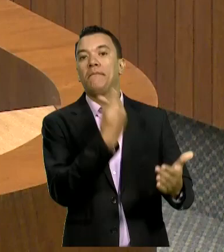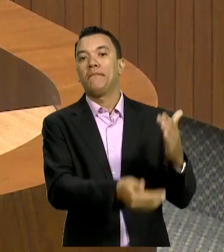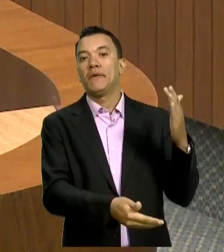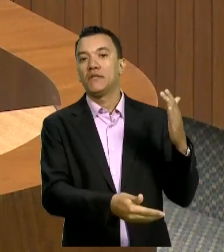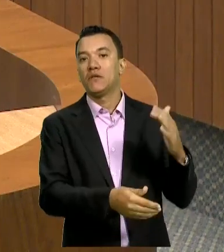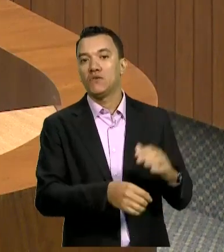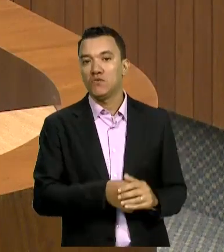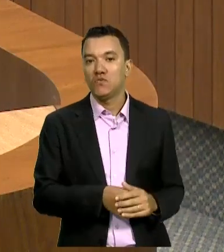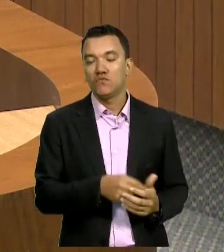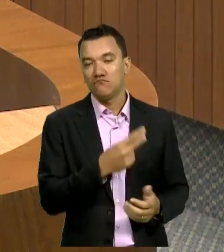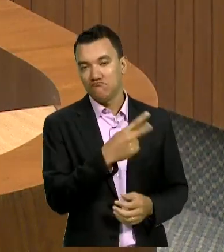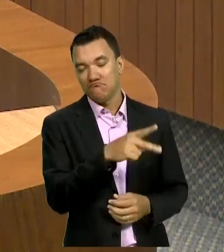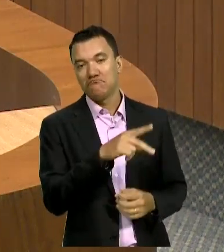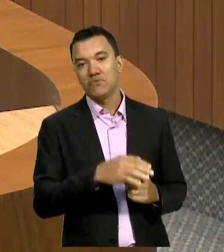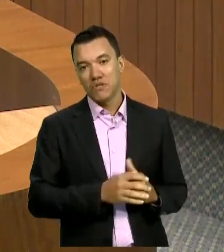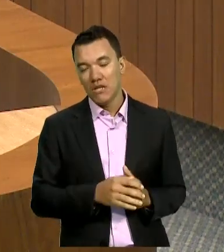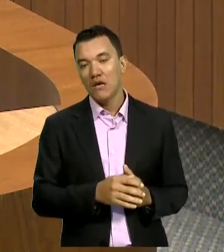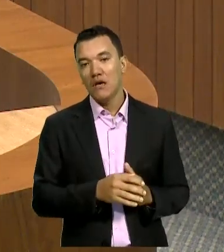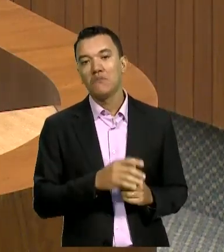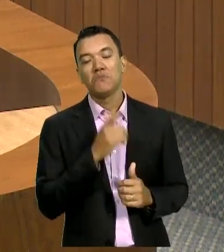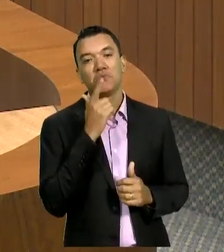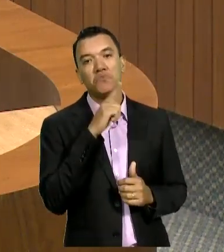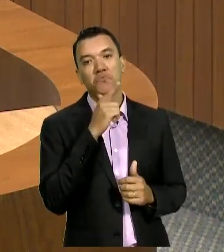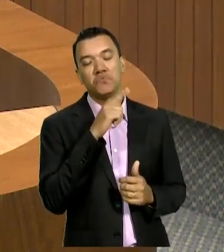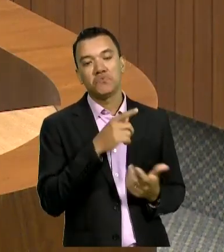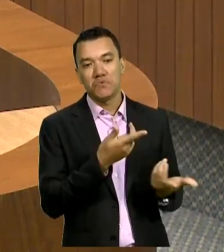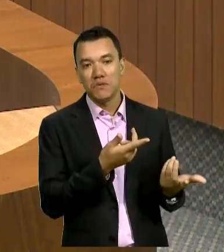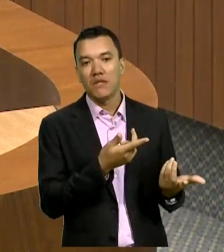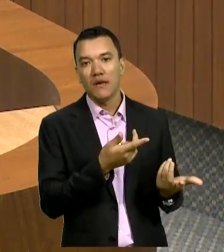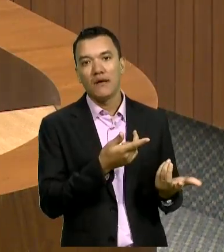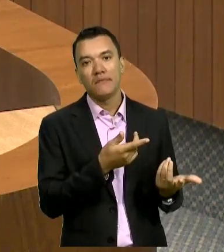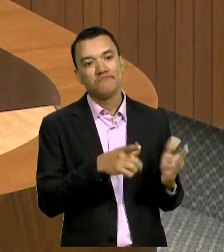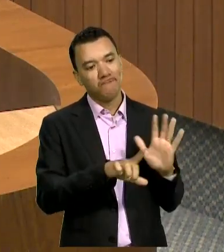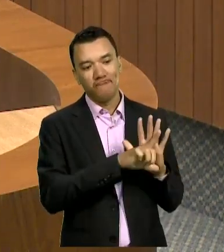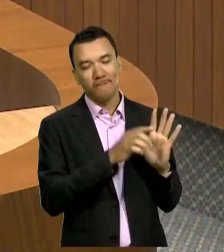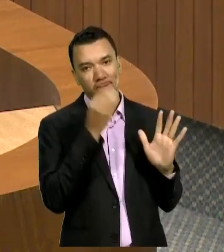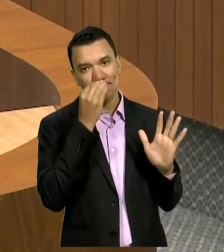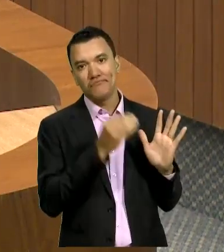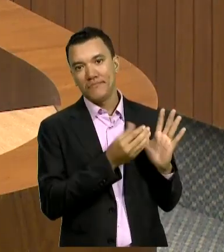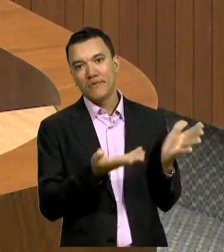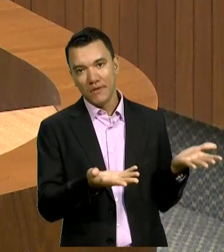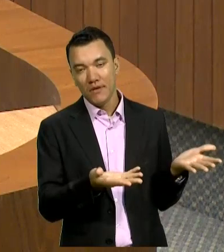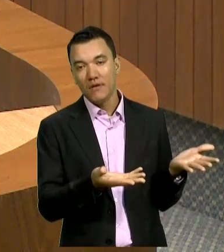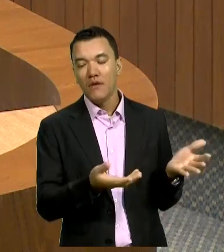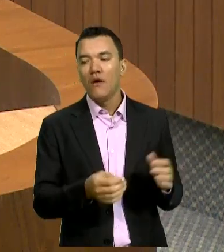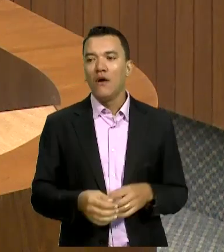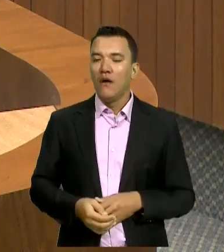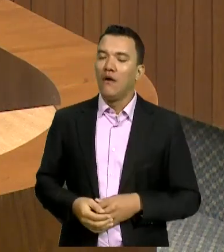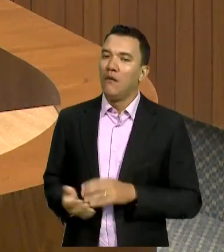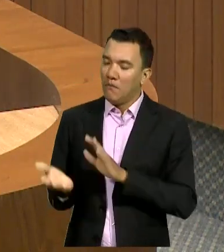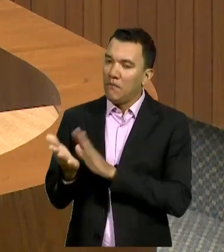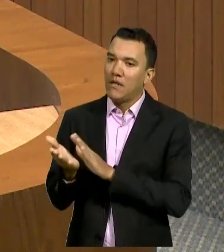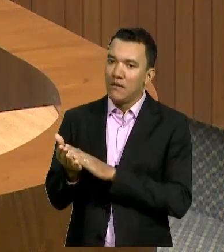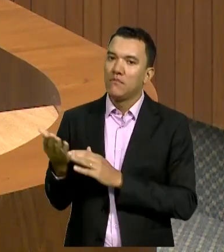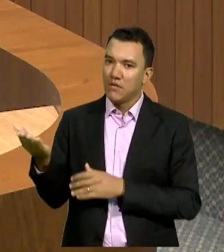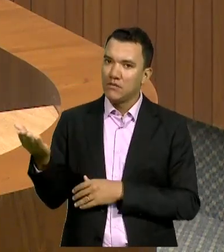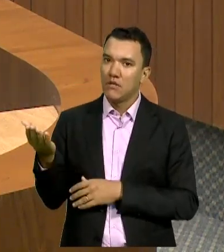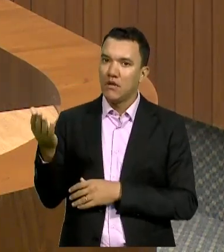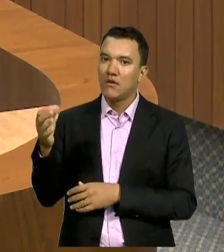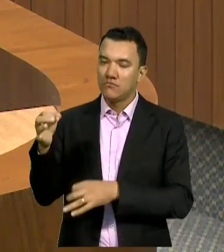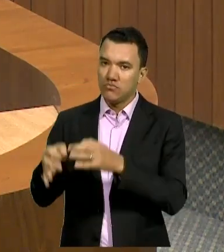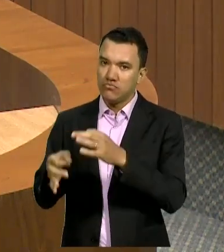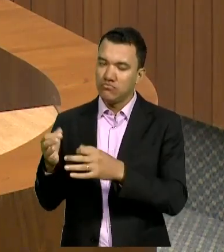a delegação que foi conquistada de maneira irregular. Então, parabéns, desembargador Frois. Faço votos que Vossa